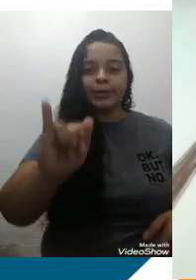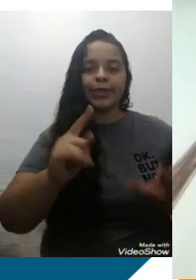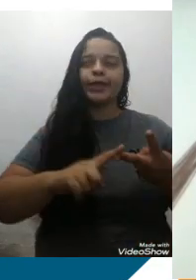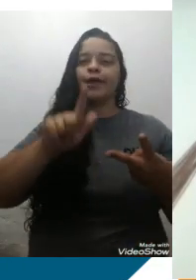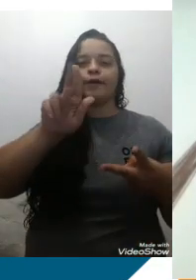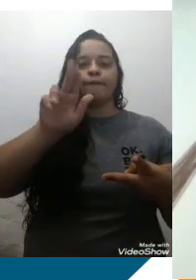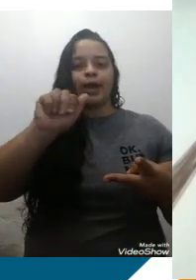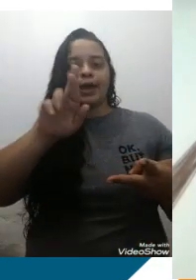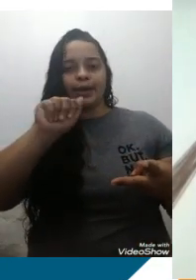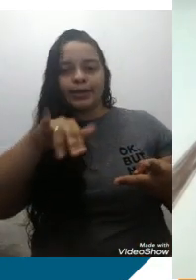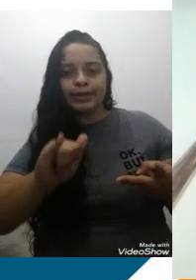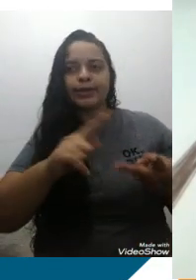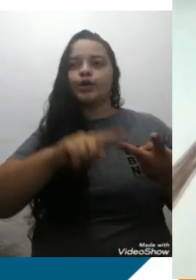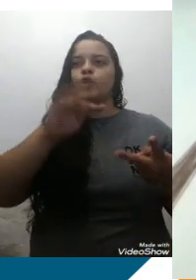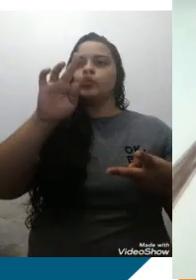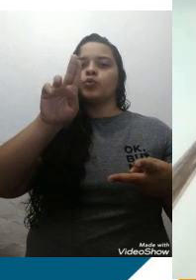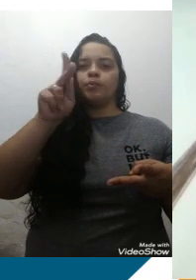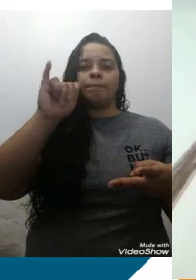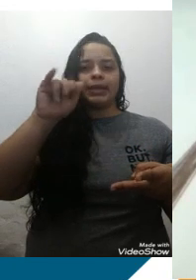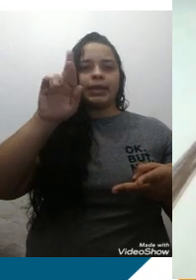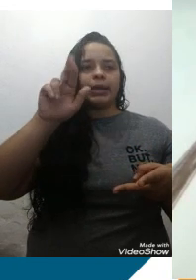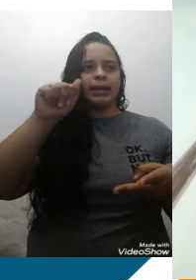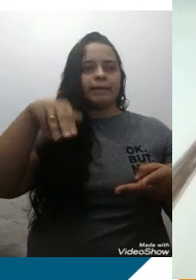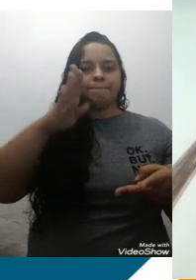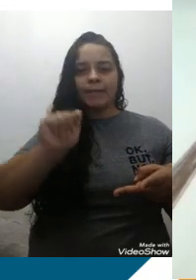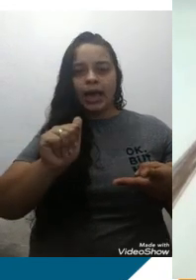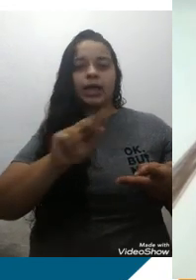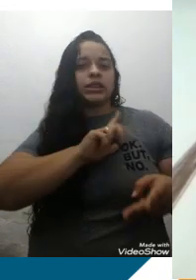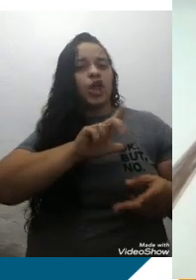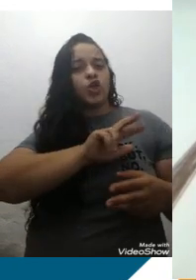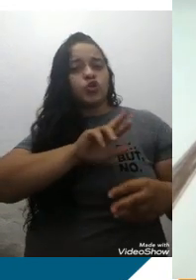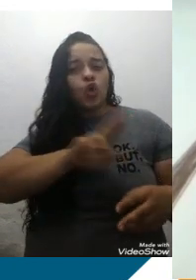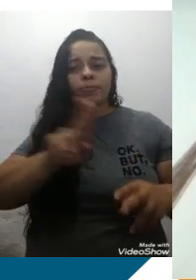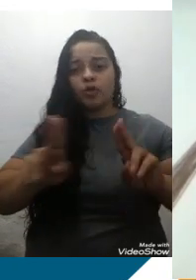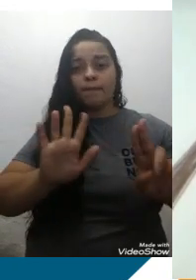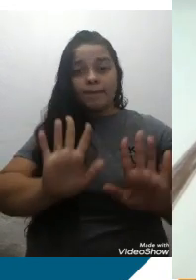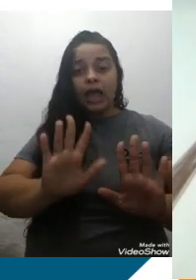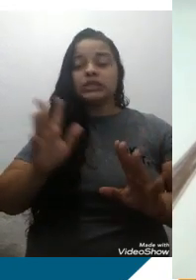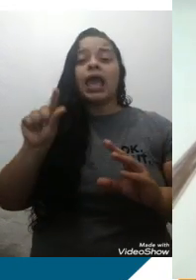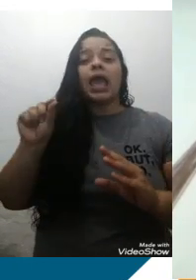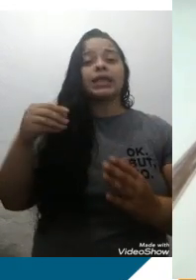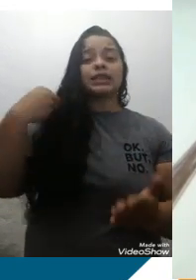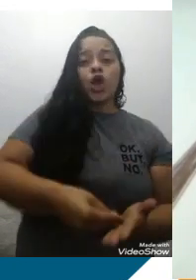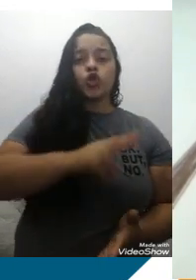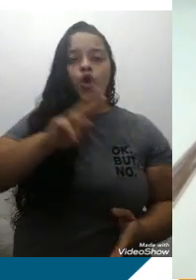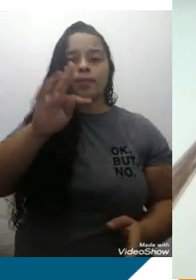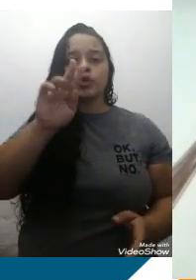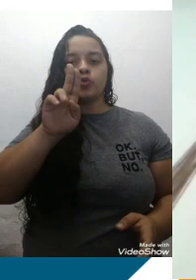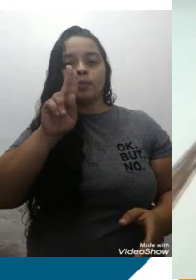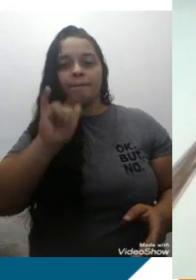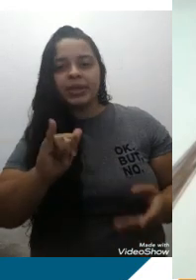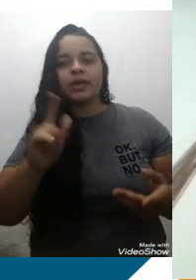na utilização do nome desses povos, porque vários desses nomes foram dados por europeus ou então pelo Estado brasileiro, né?